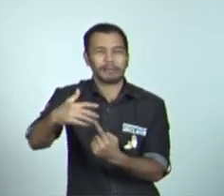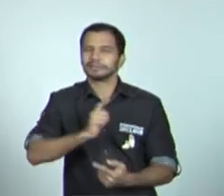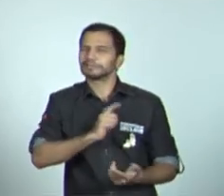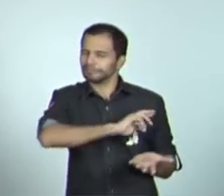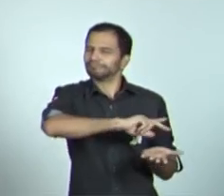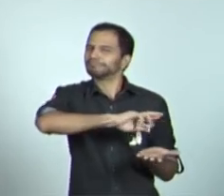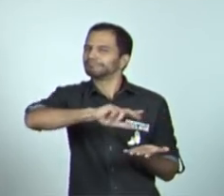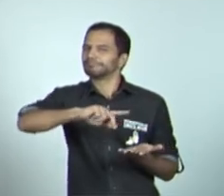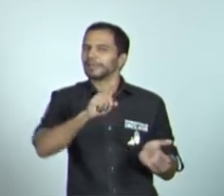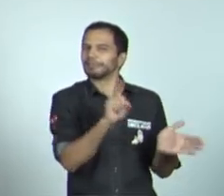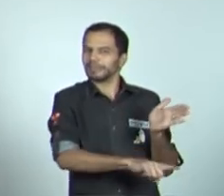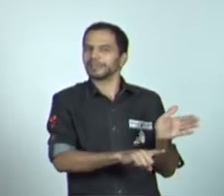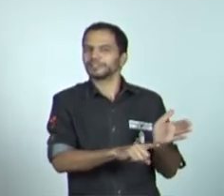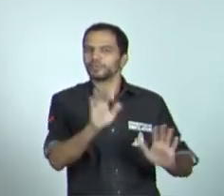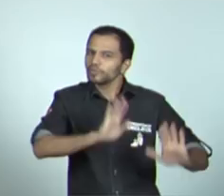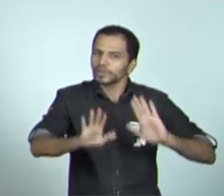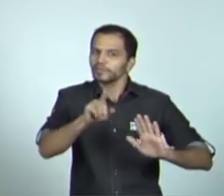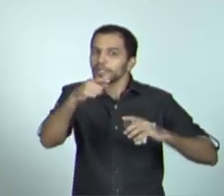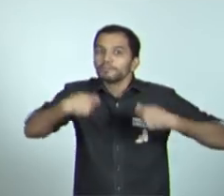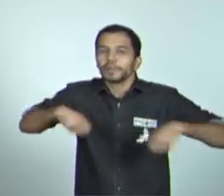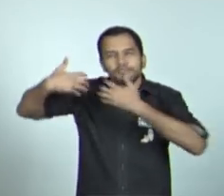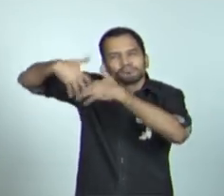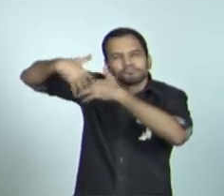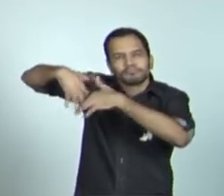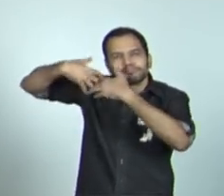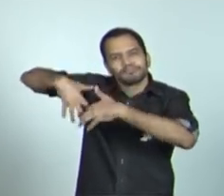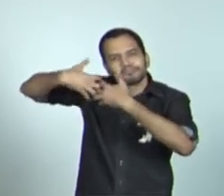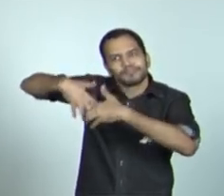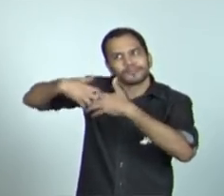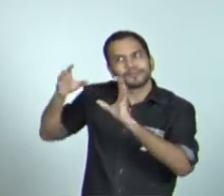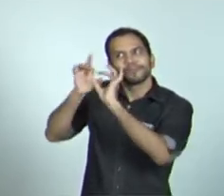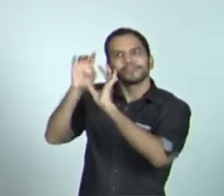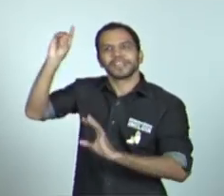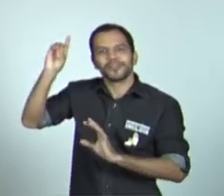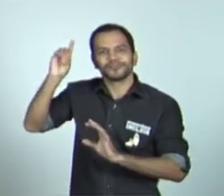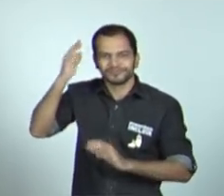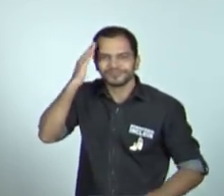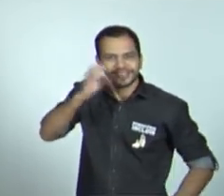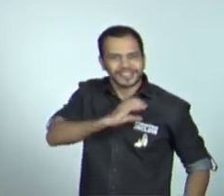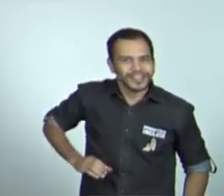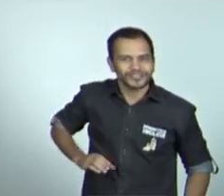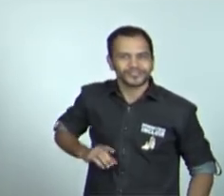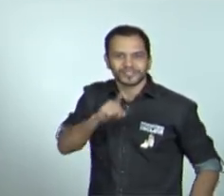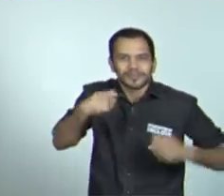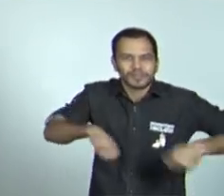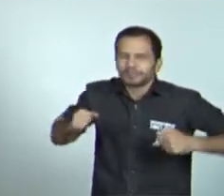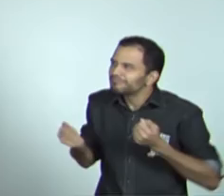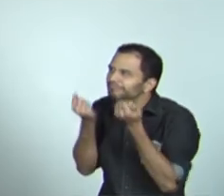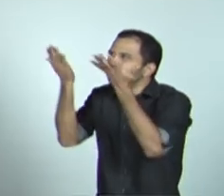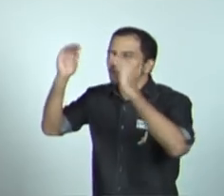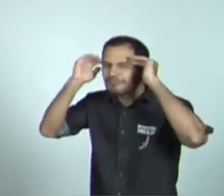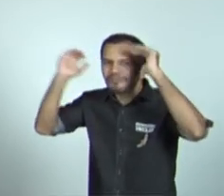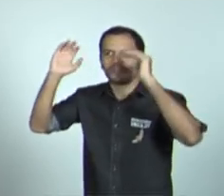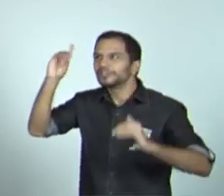para que você não fique abatido você seja engrandecido e pega toda honra e toda glória e deu deus todo poderoso